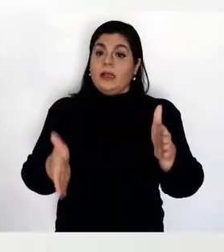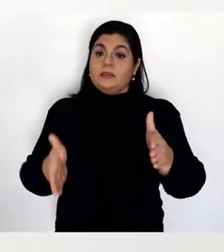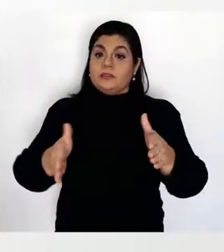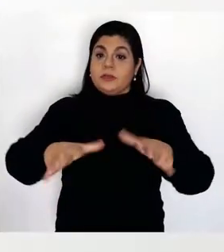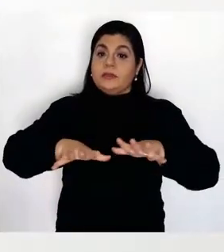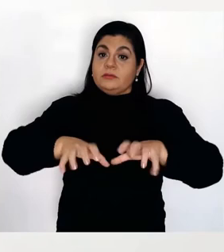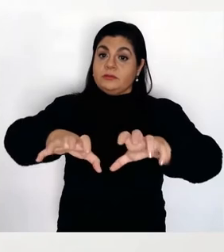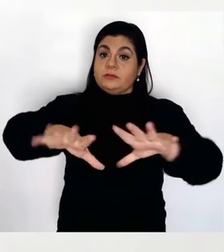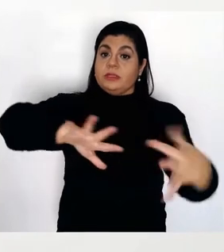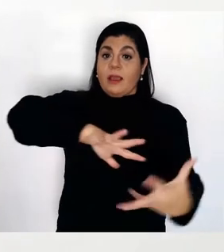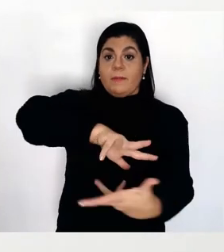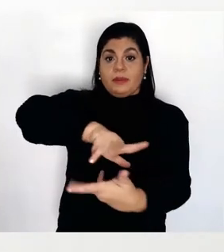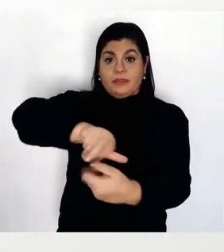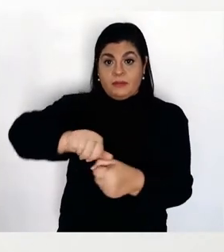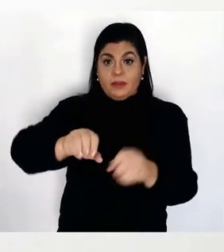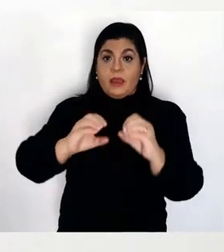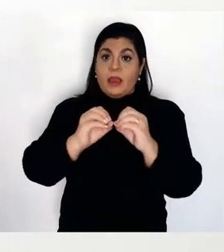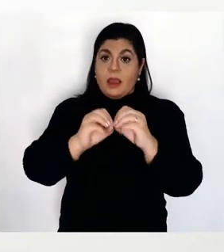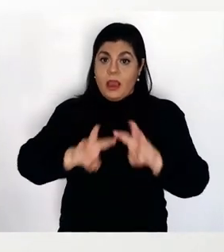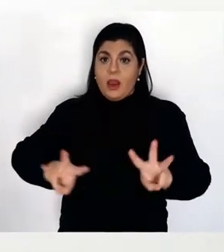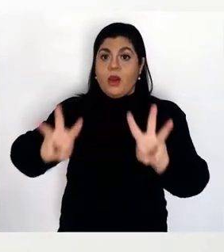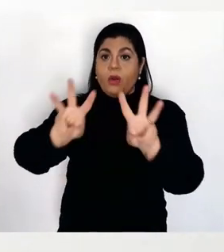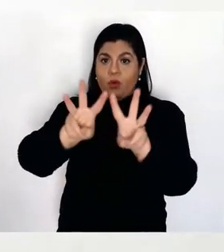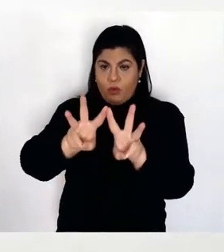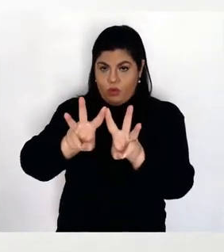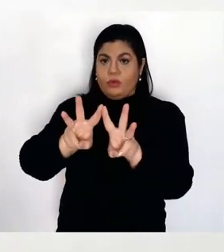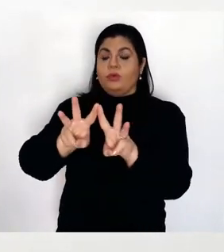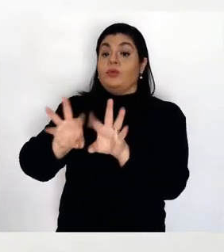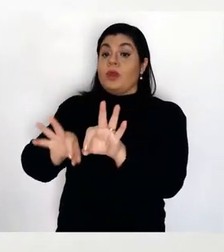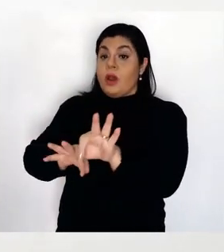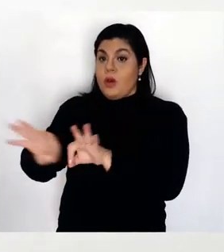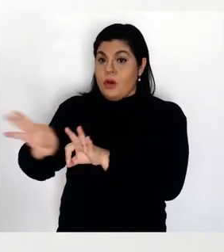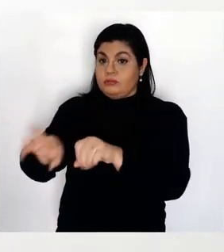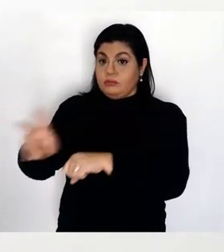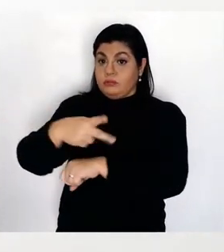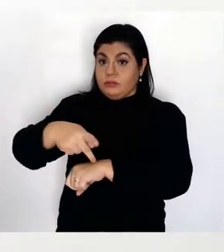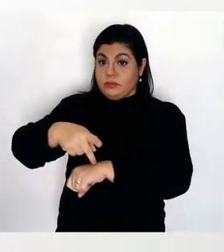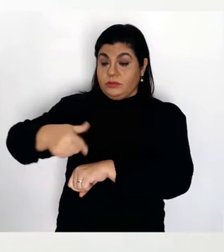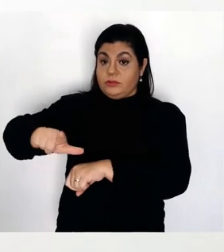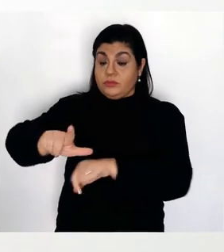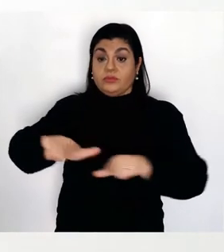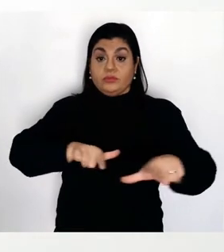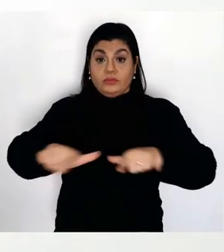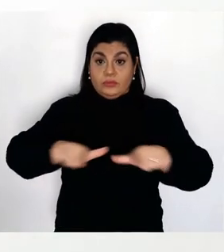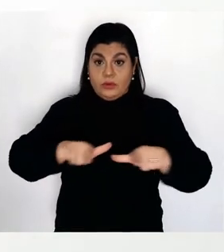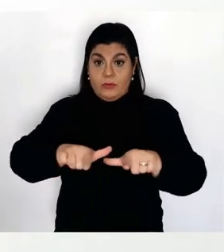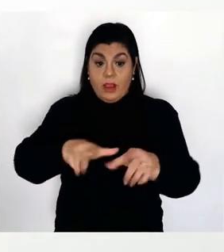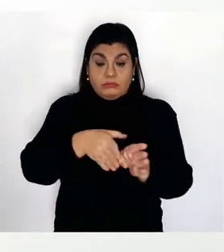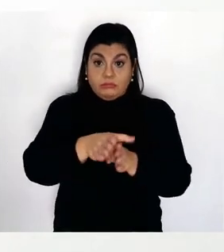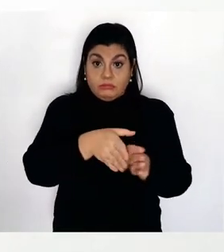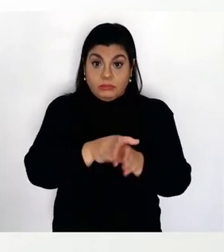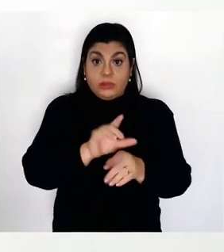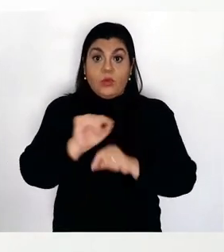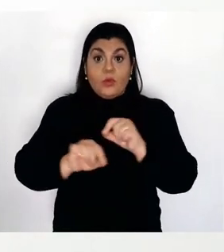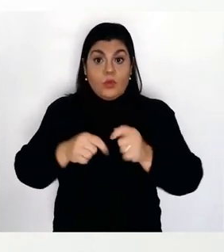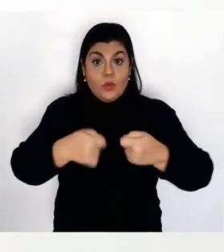Considerando o período atual de pandemia, a ONU, baseada na Organização Internacional do Trabalho,